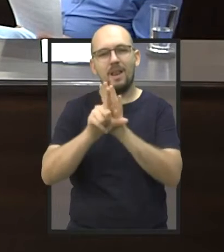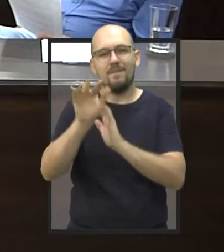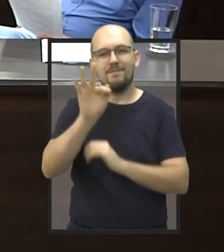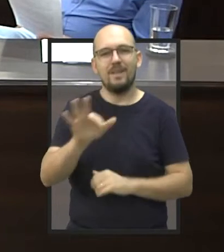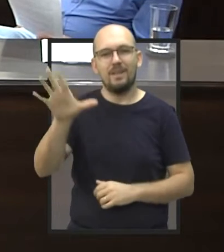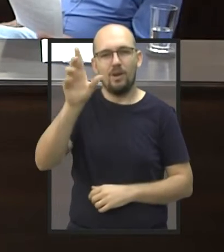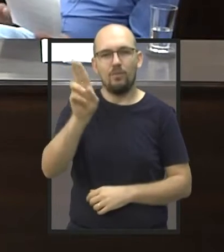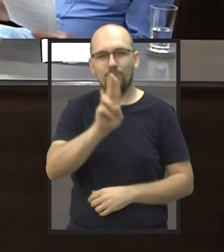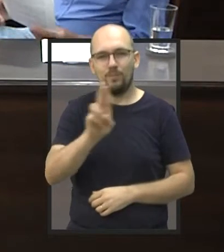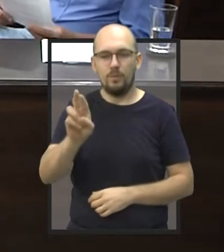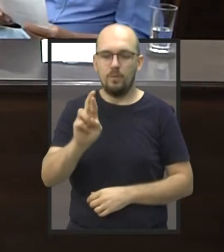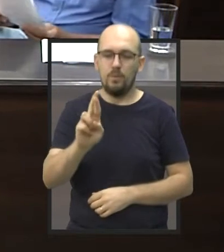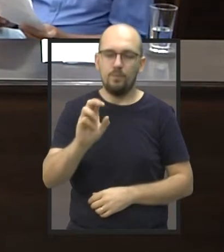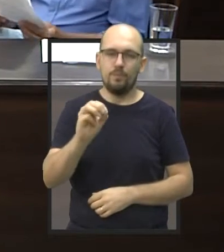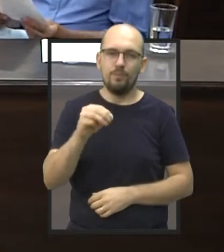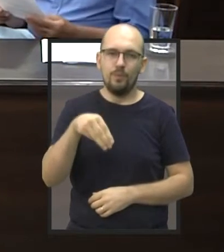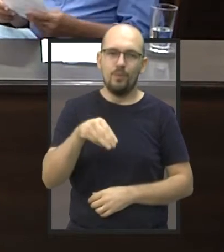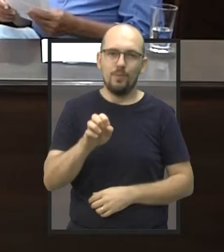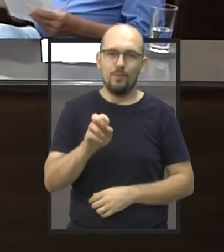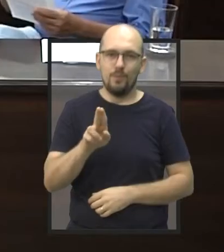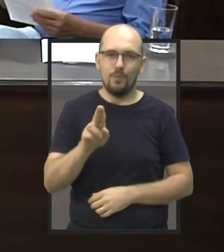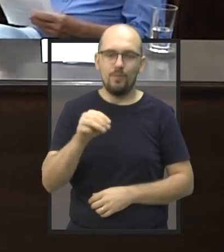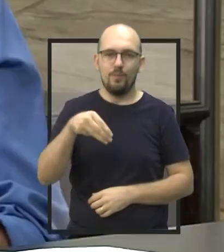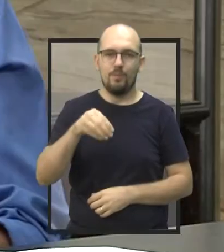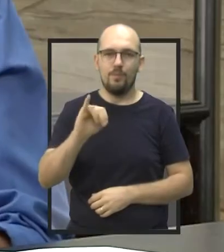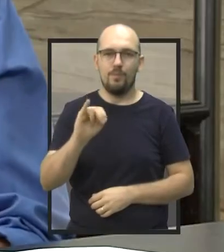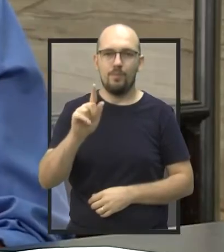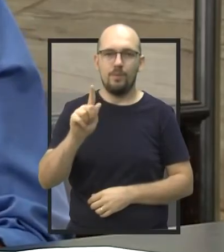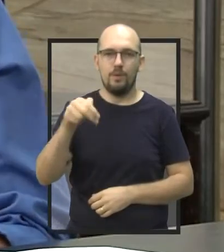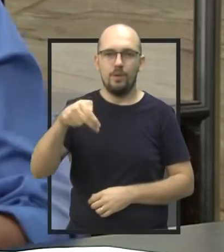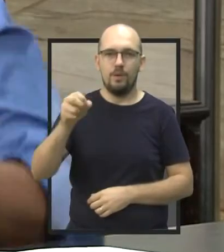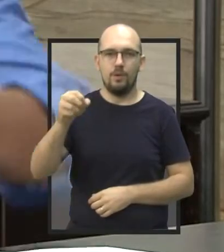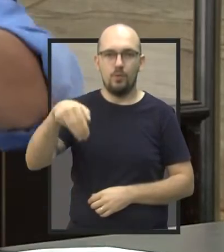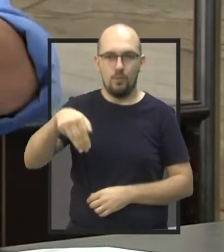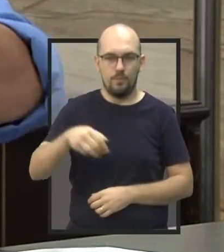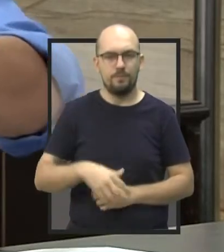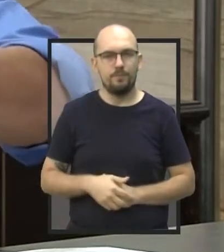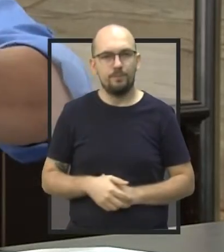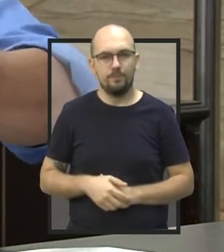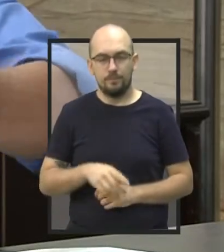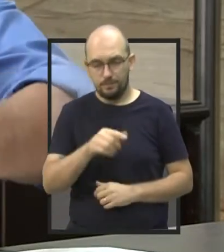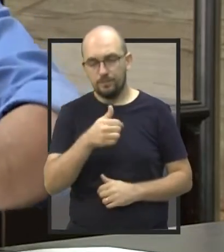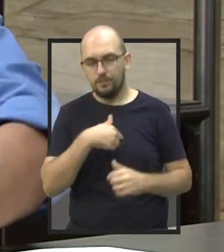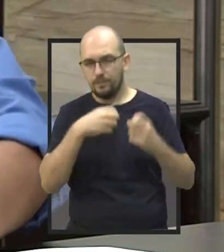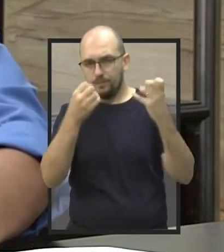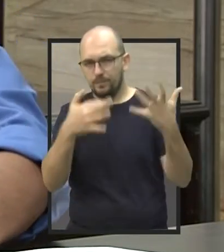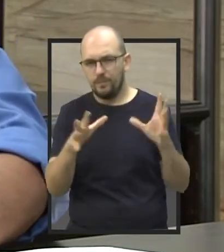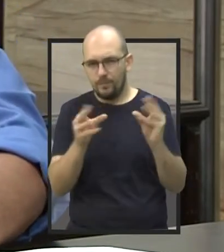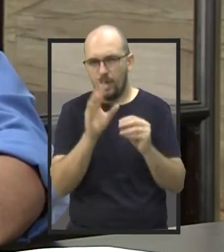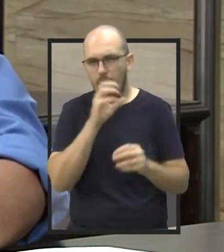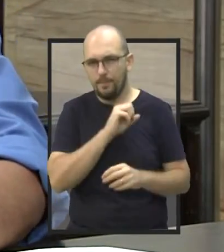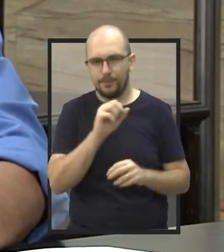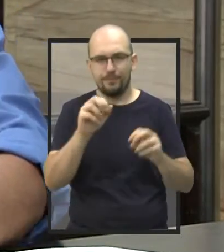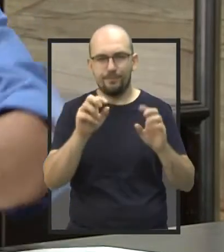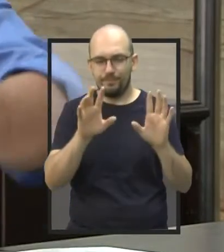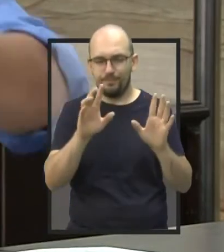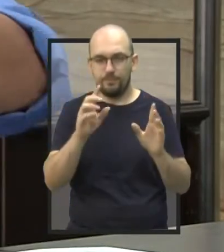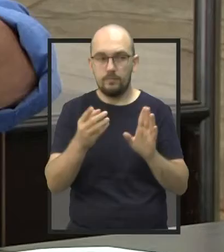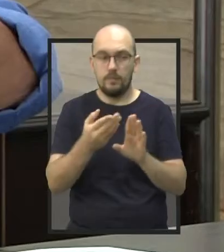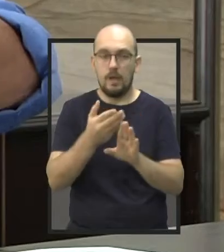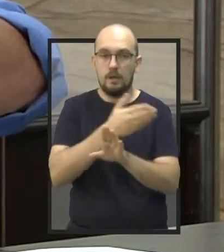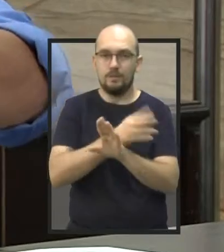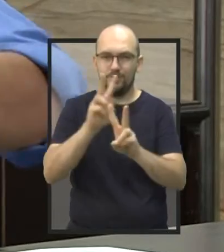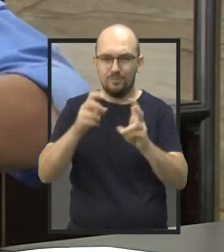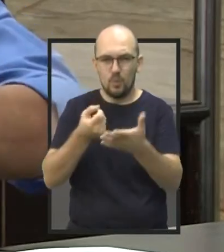Romeu Mignon. Olha, eu queria só dar uma pinceladinha rápida, eu queria falar também sobre a compra de insulinas